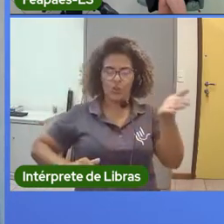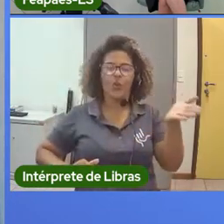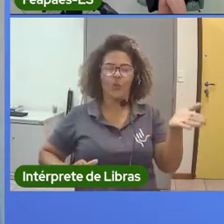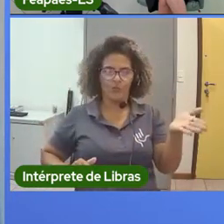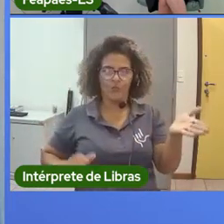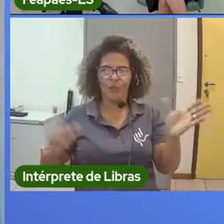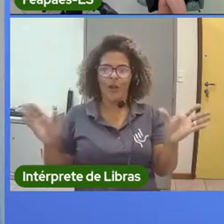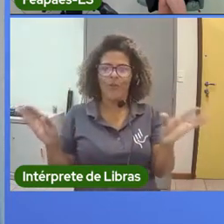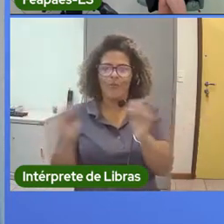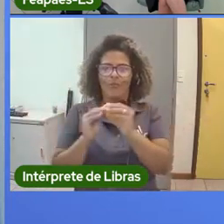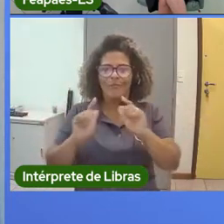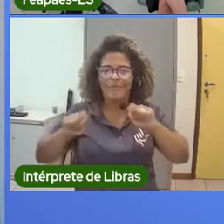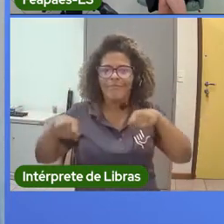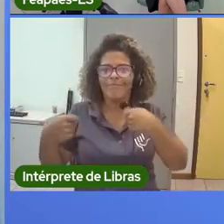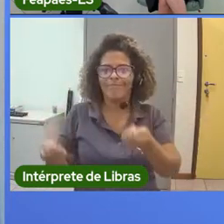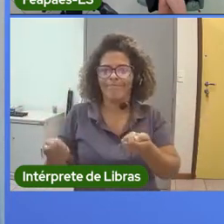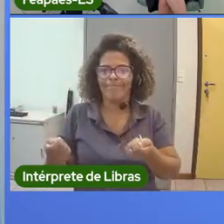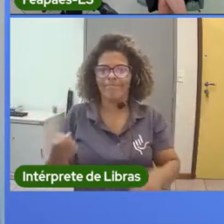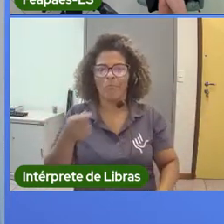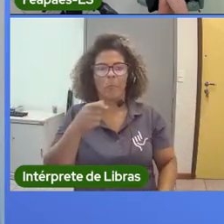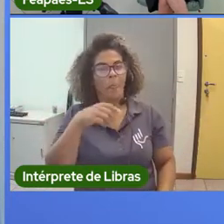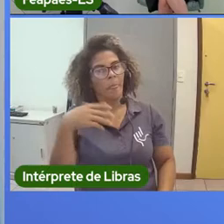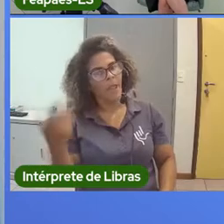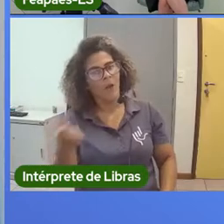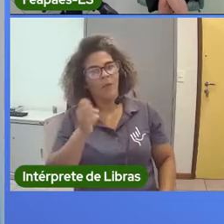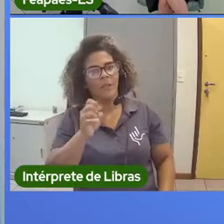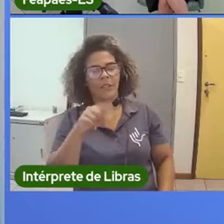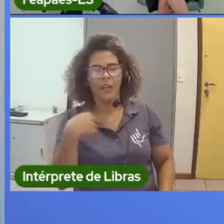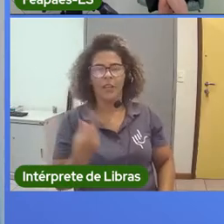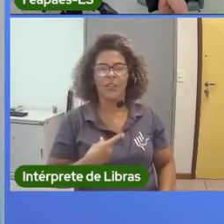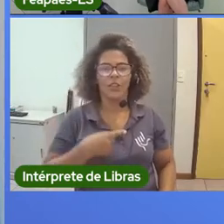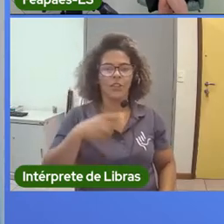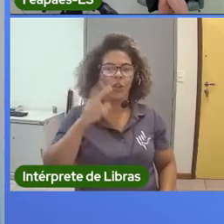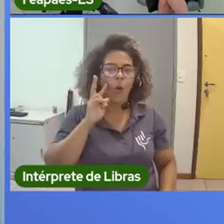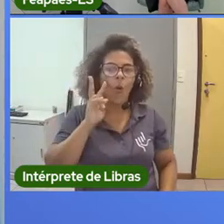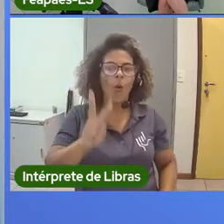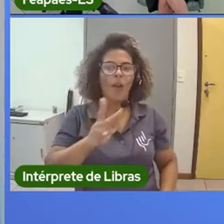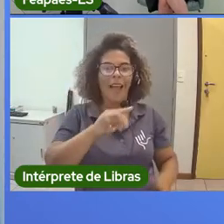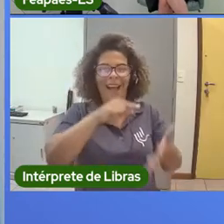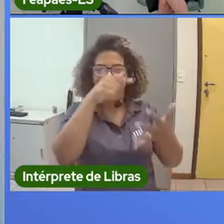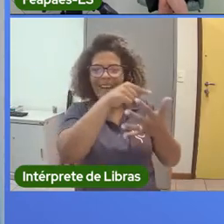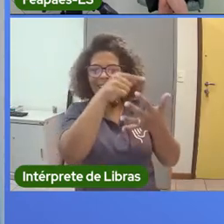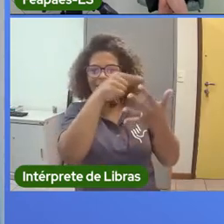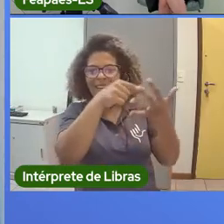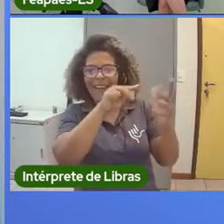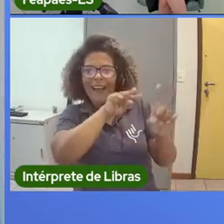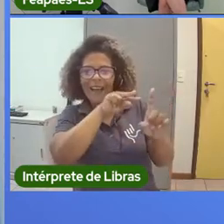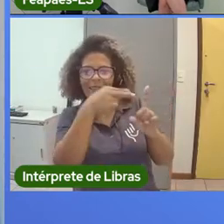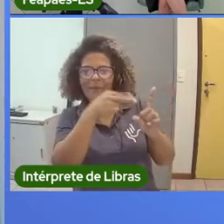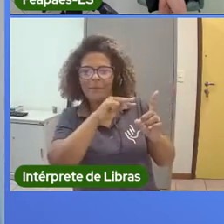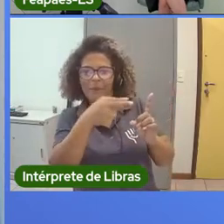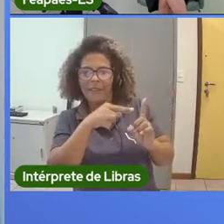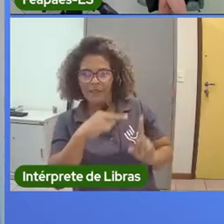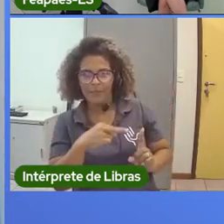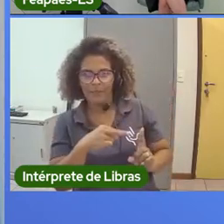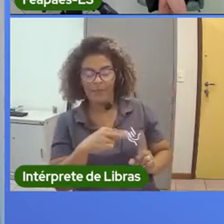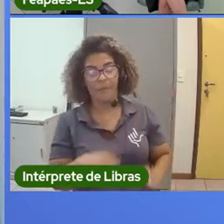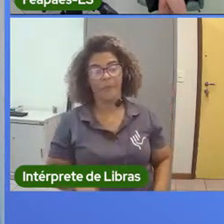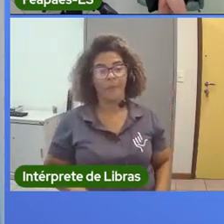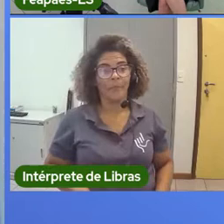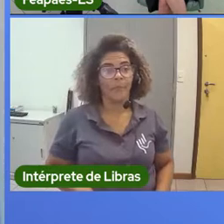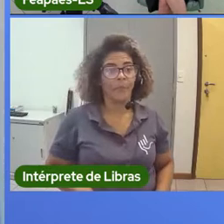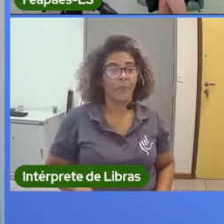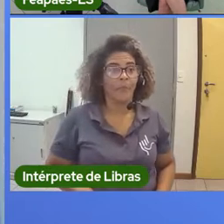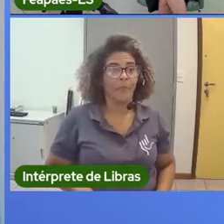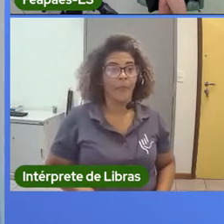reduzido, né, se a gente levar em consideração esses aspectos. E, entretanto, essa